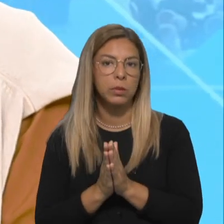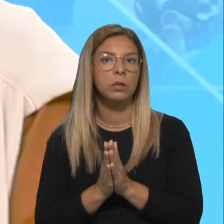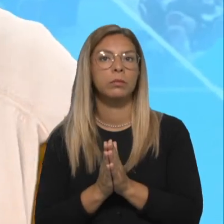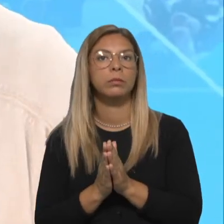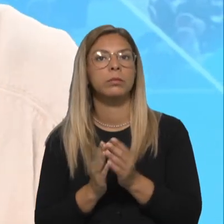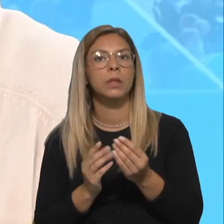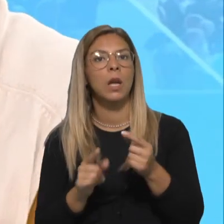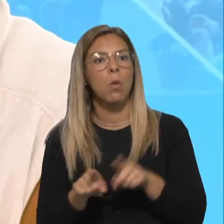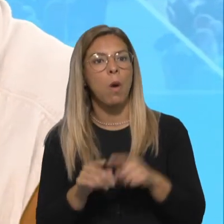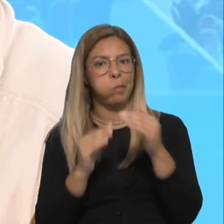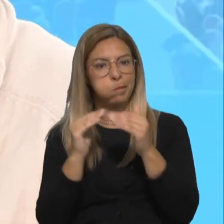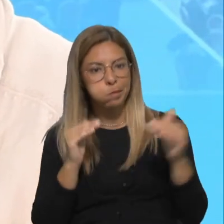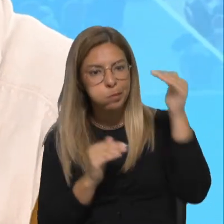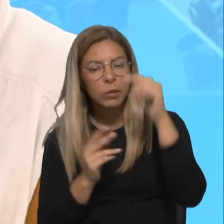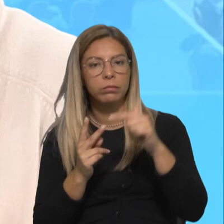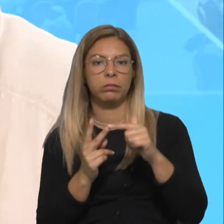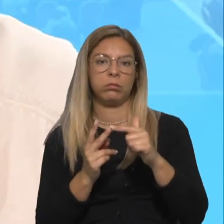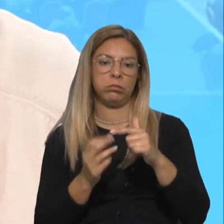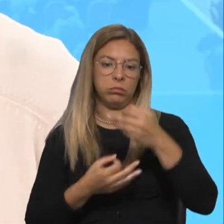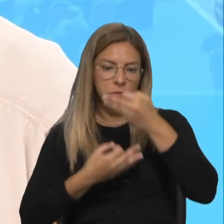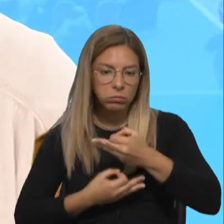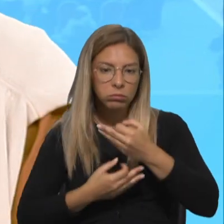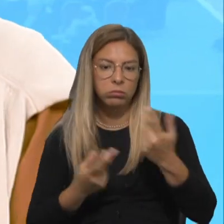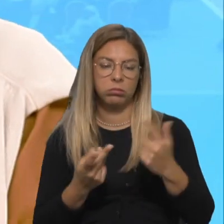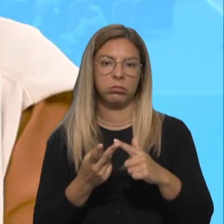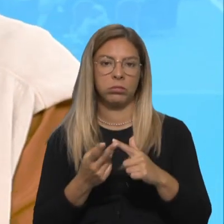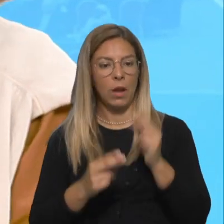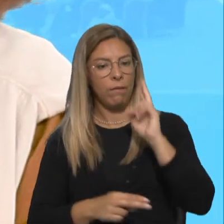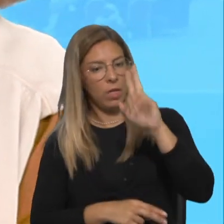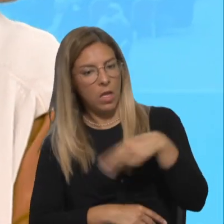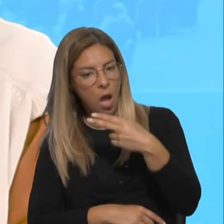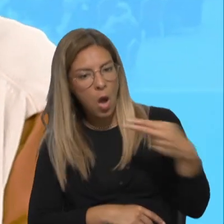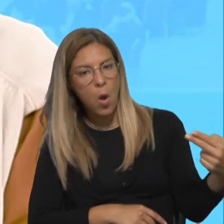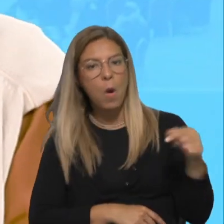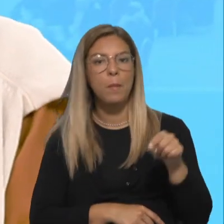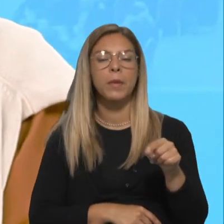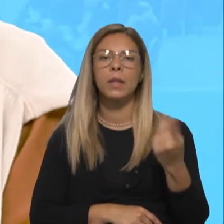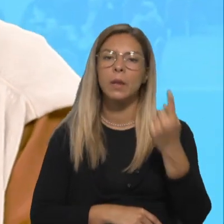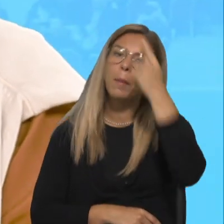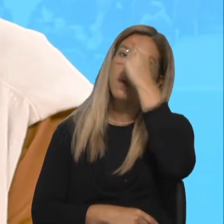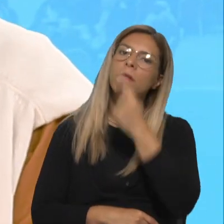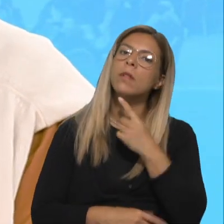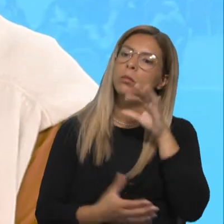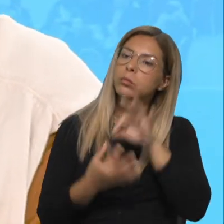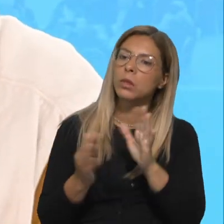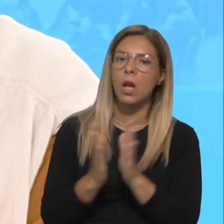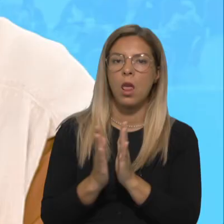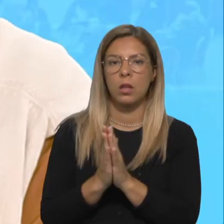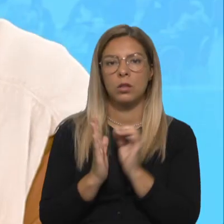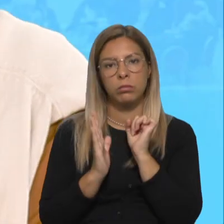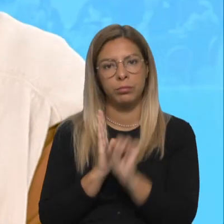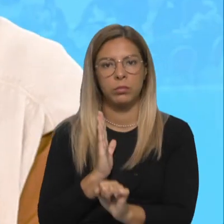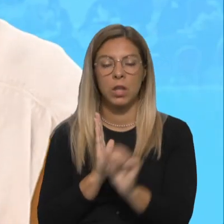a hierarquia, a paróquia, o Vaticano. É um dos perfis da Igreja, não é? O perfil de São